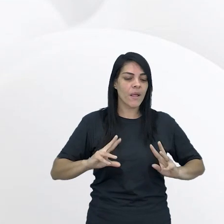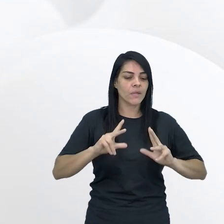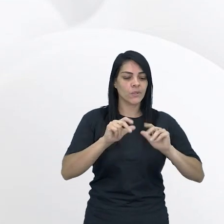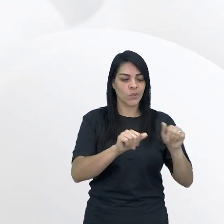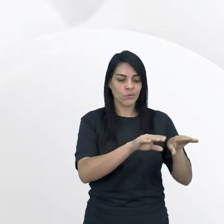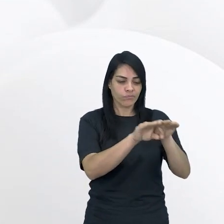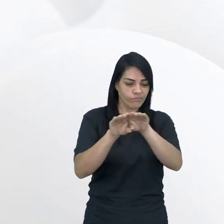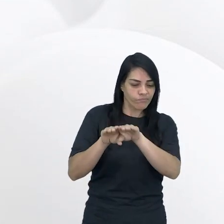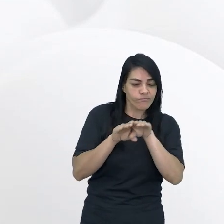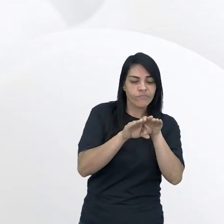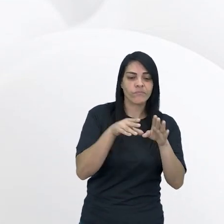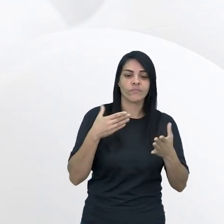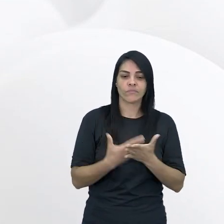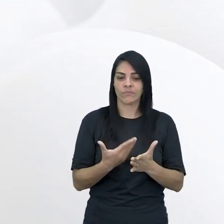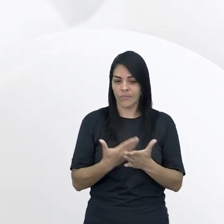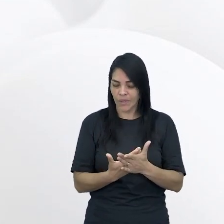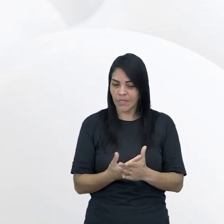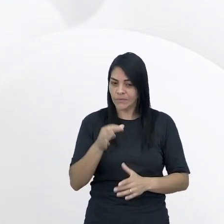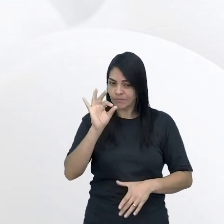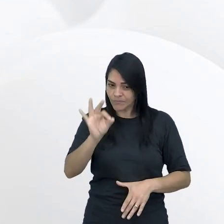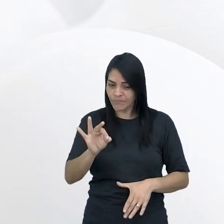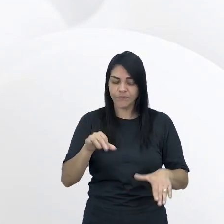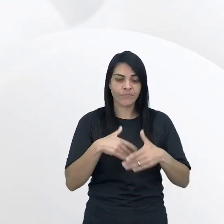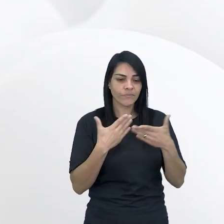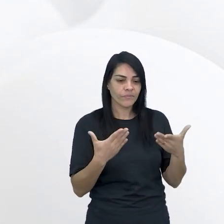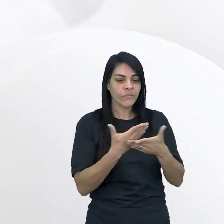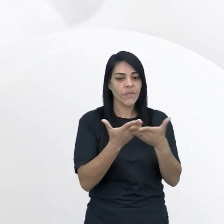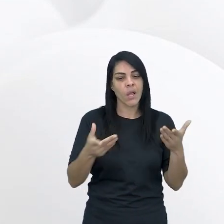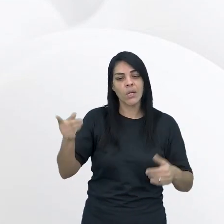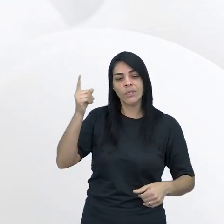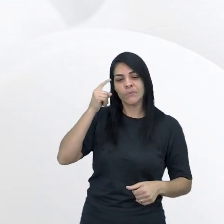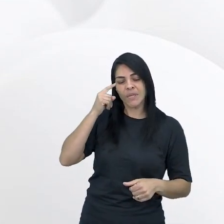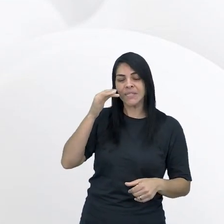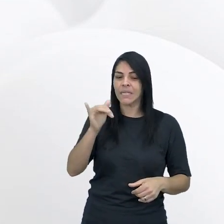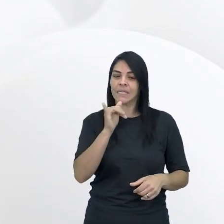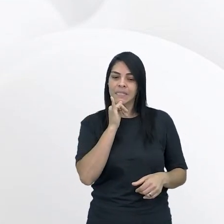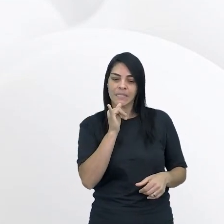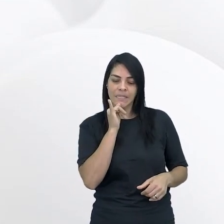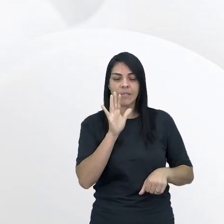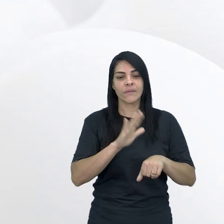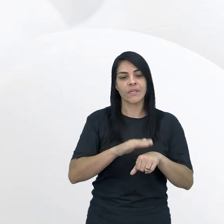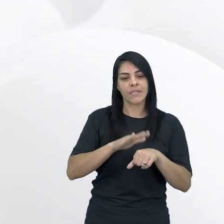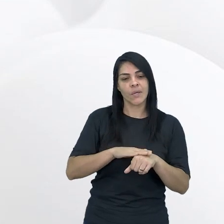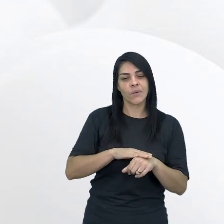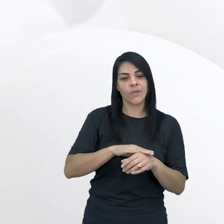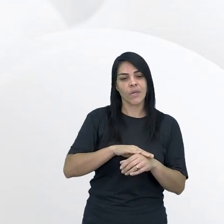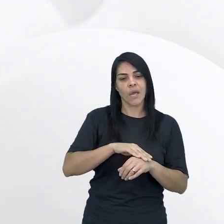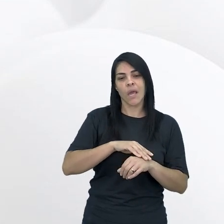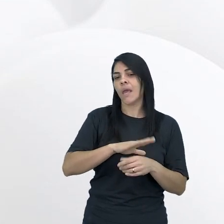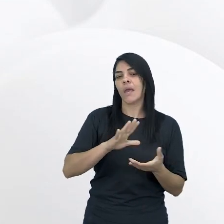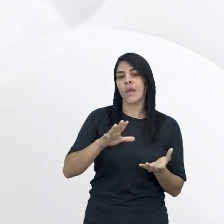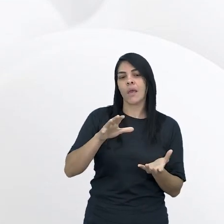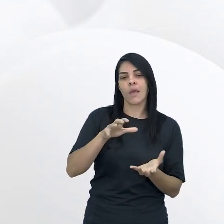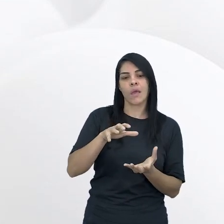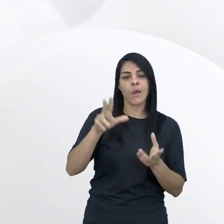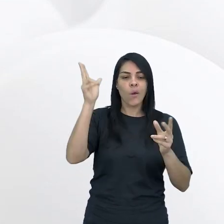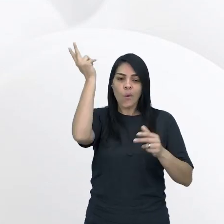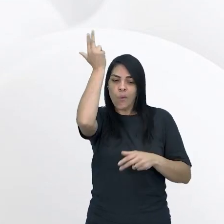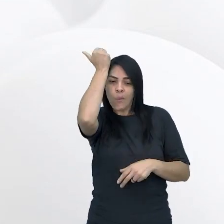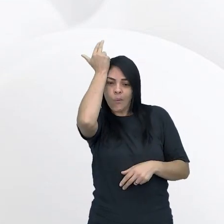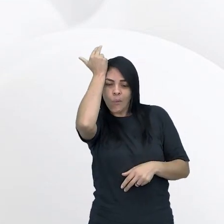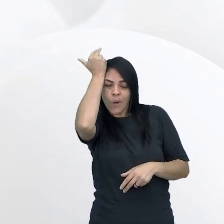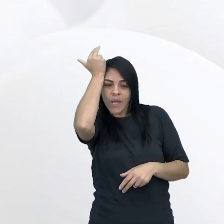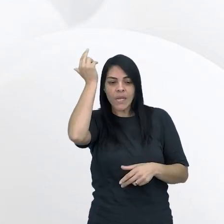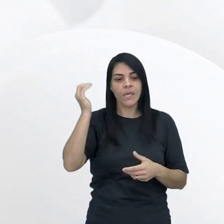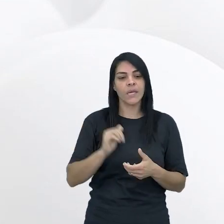os estudantes. Então, a gente pensa, por exemplo, trazer um coelhinho de pelúcia, né?